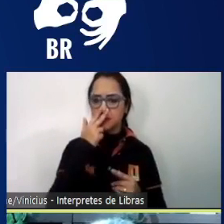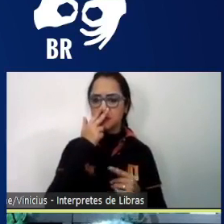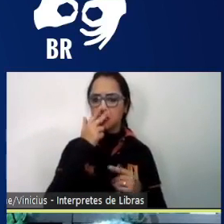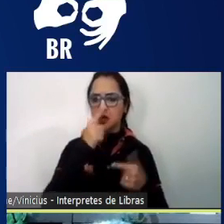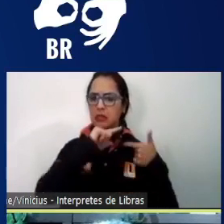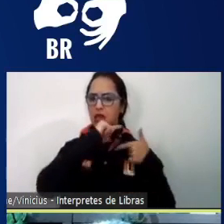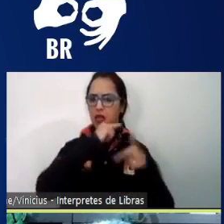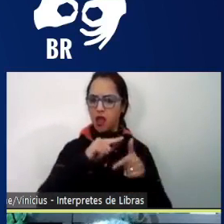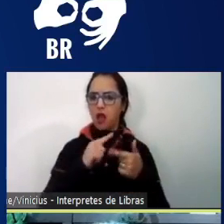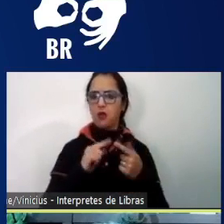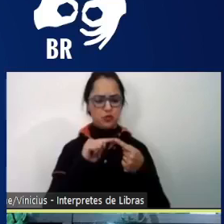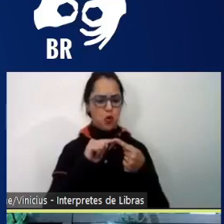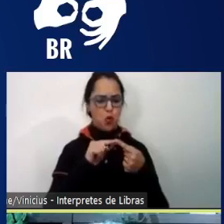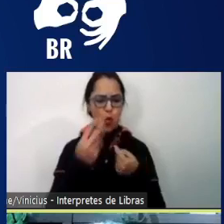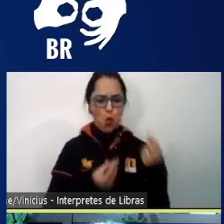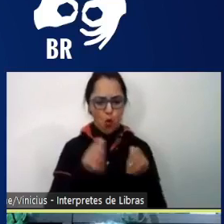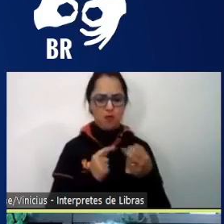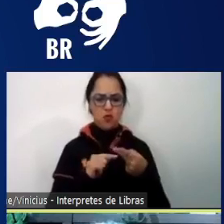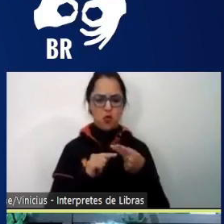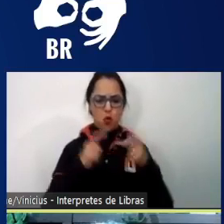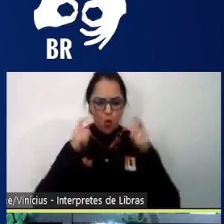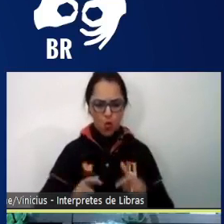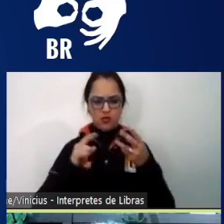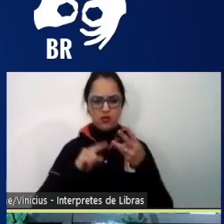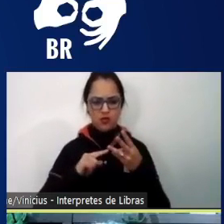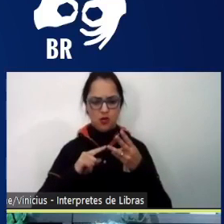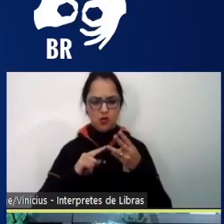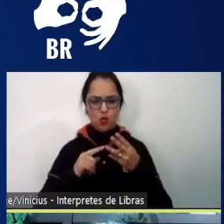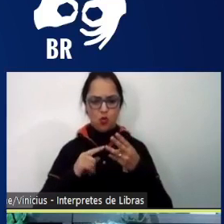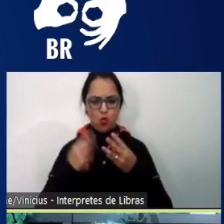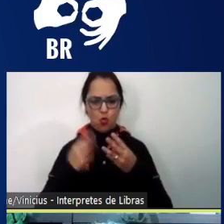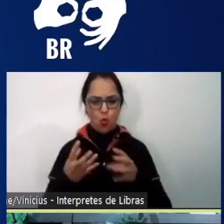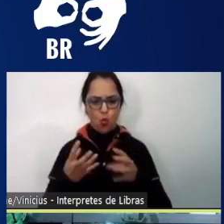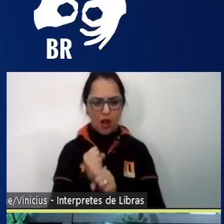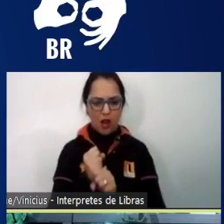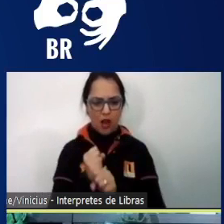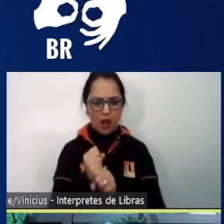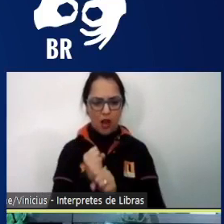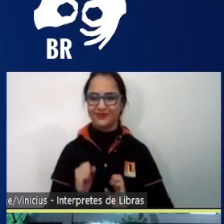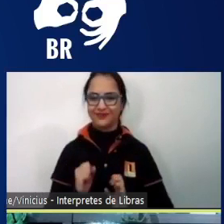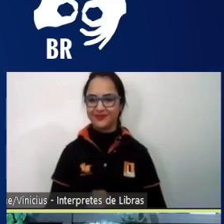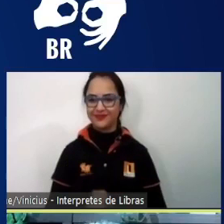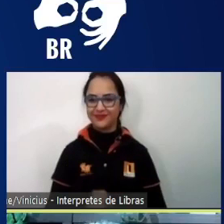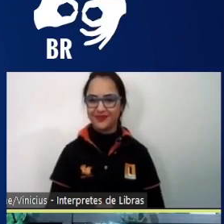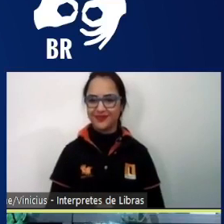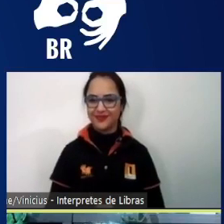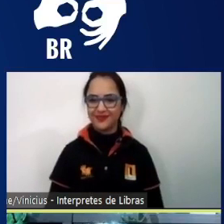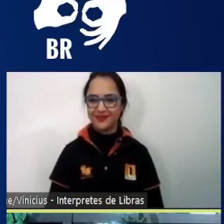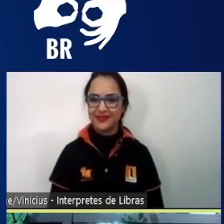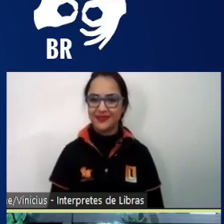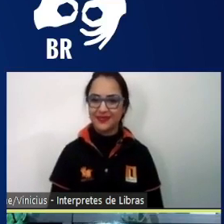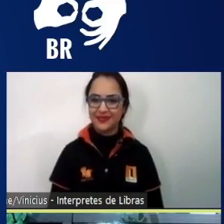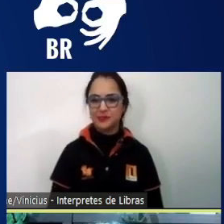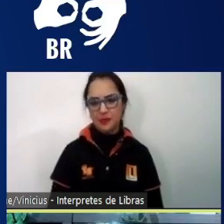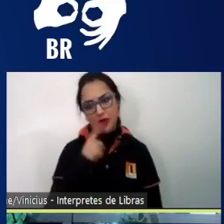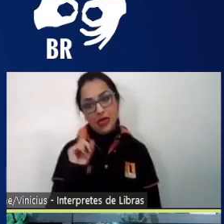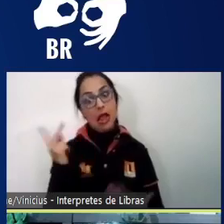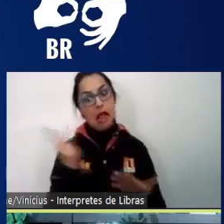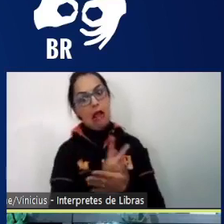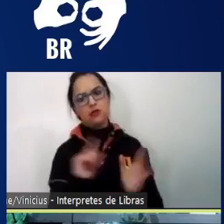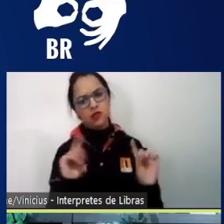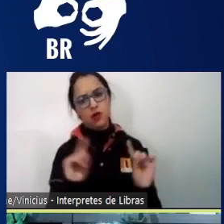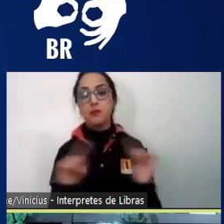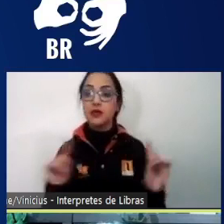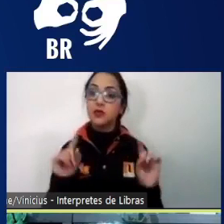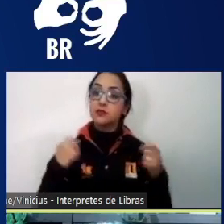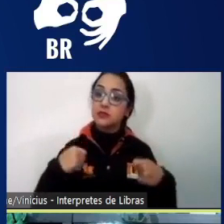né? Não é assim dentro das nossas empresas? Não estou dizendo que seja errado, mas nós precisamos trazer